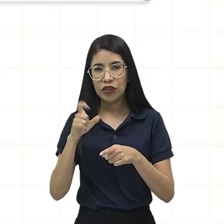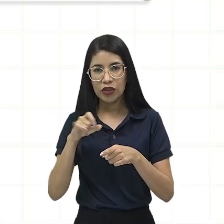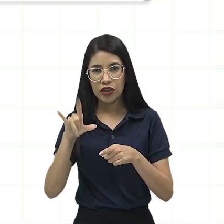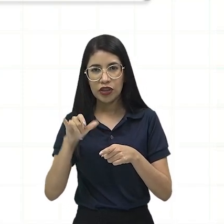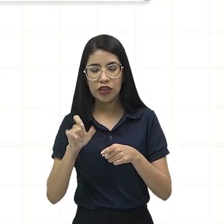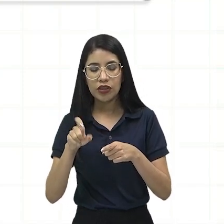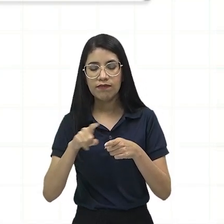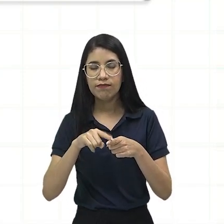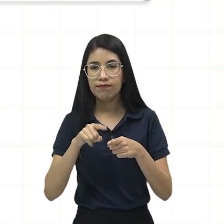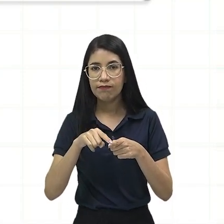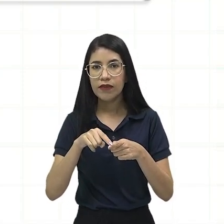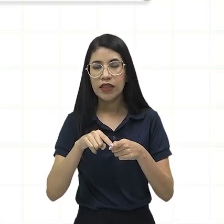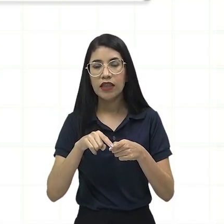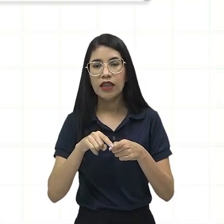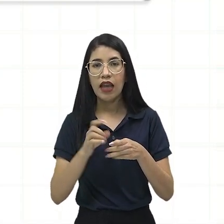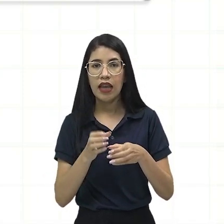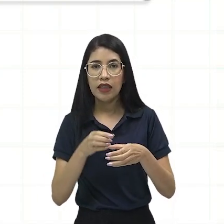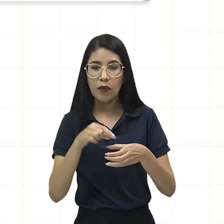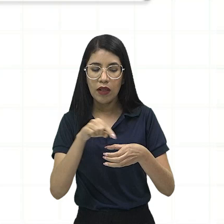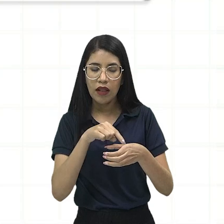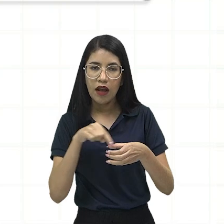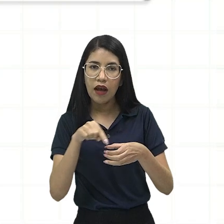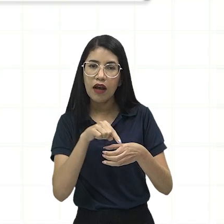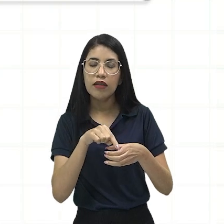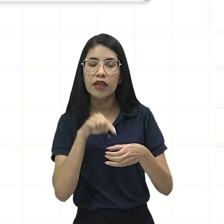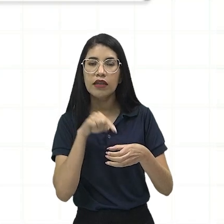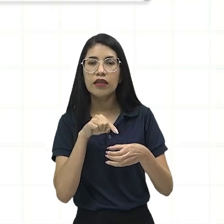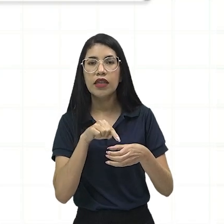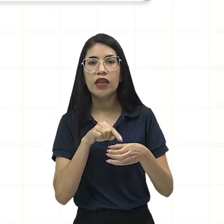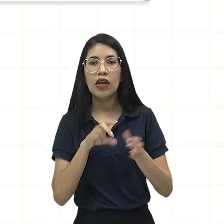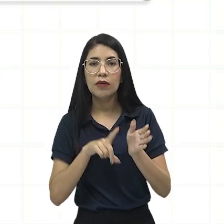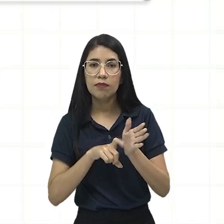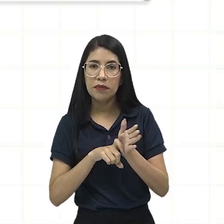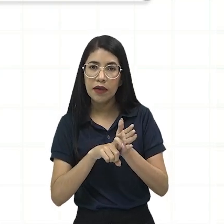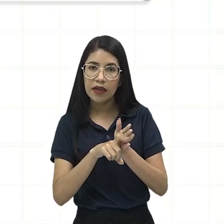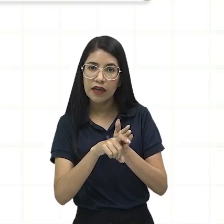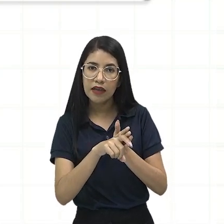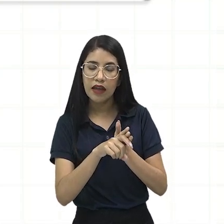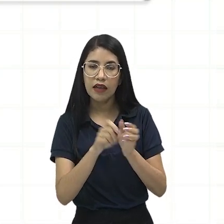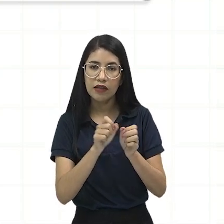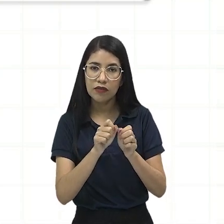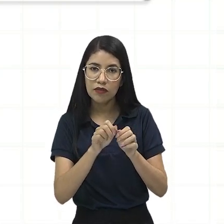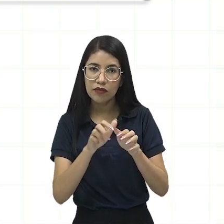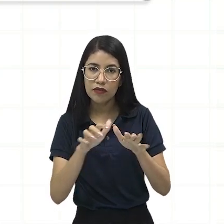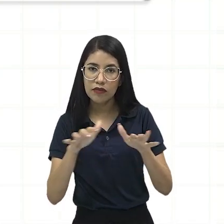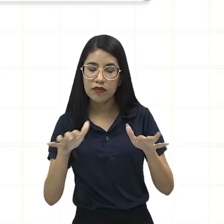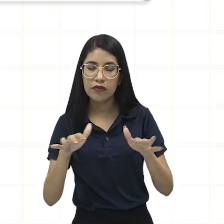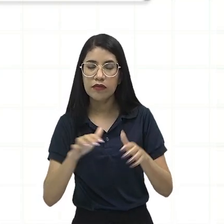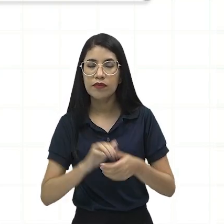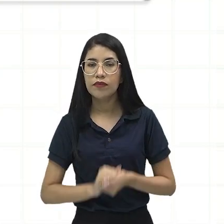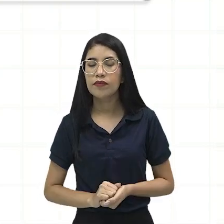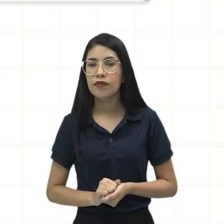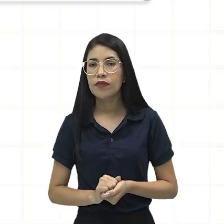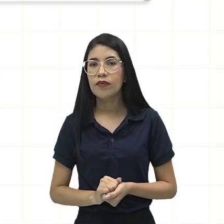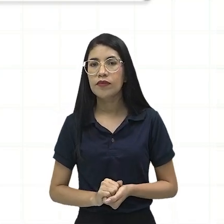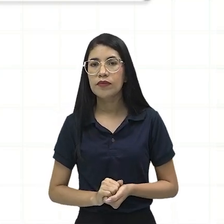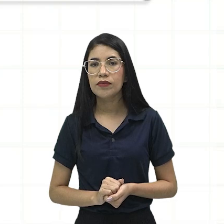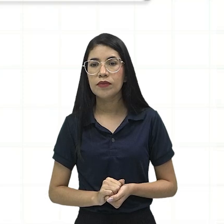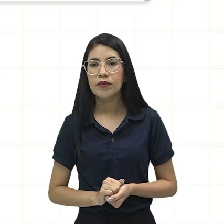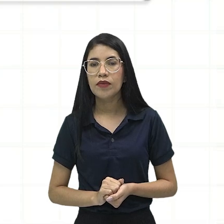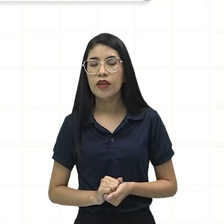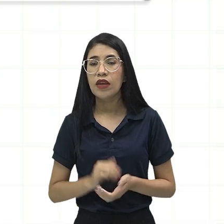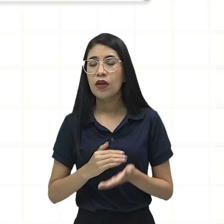vai se alojar a colônia, né, desses indivíduos aqui, que vão causar